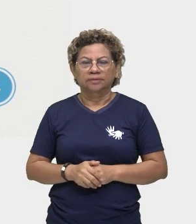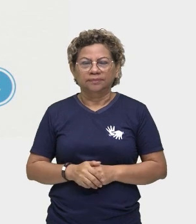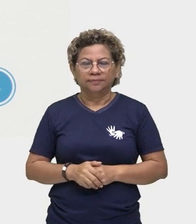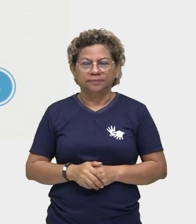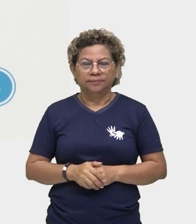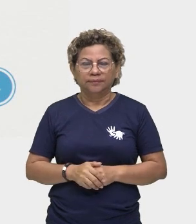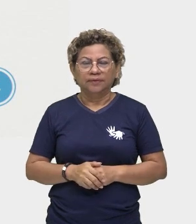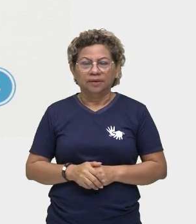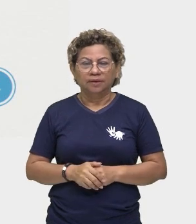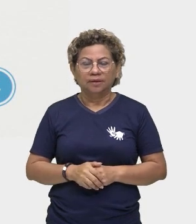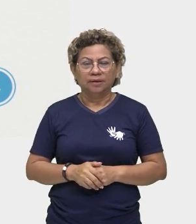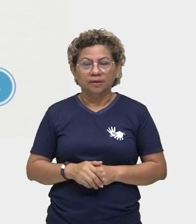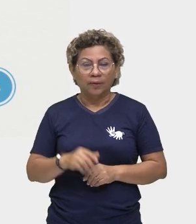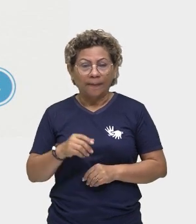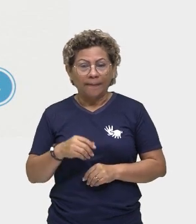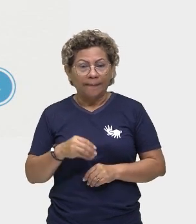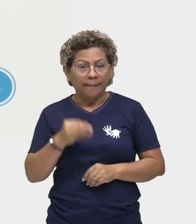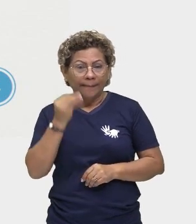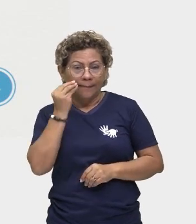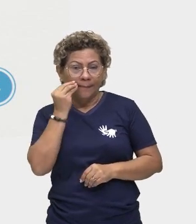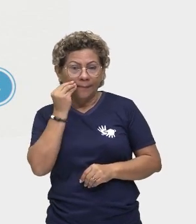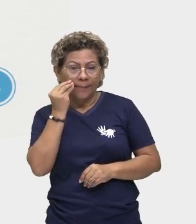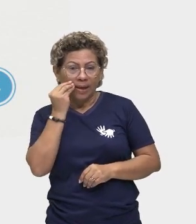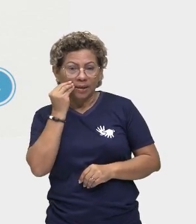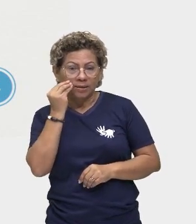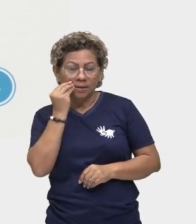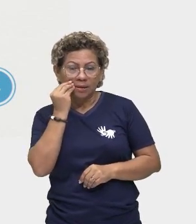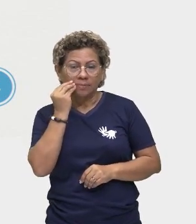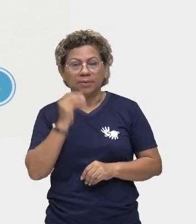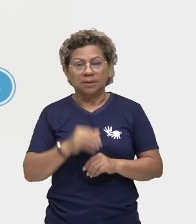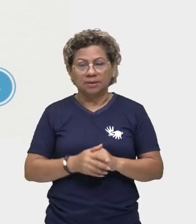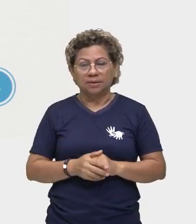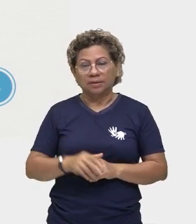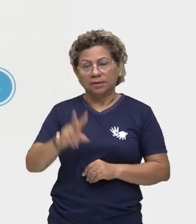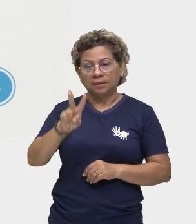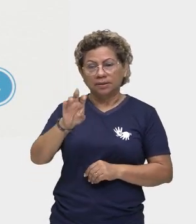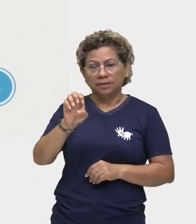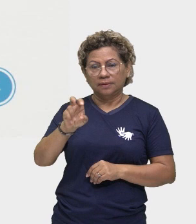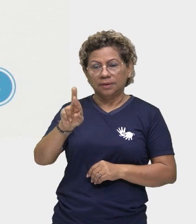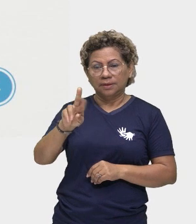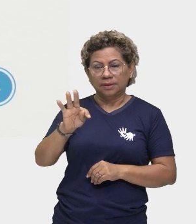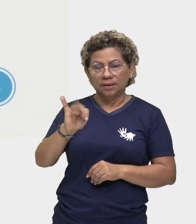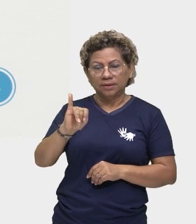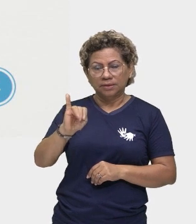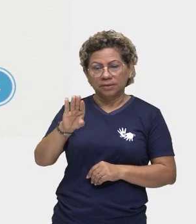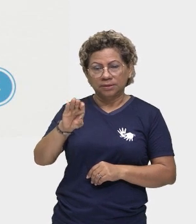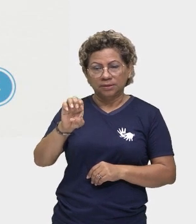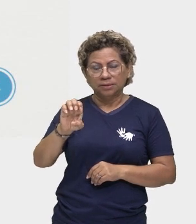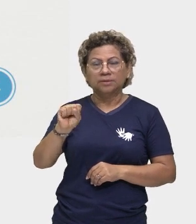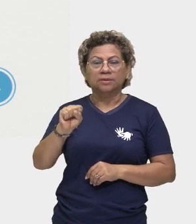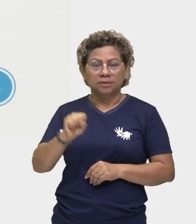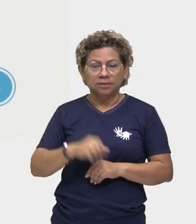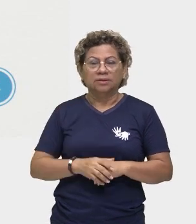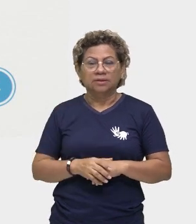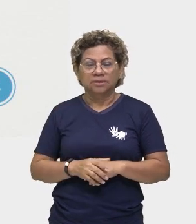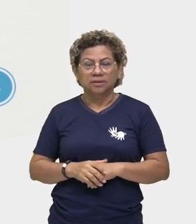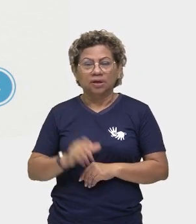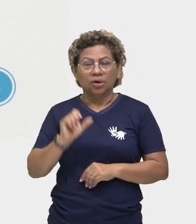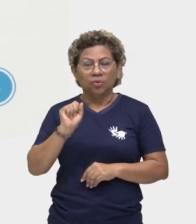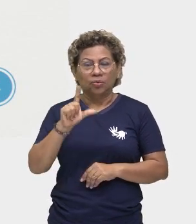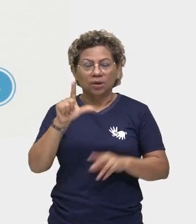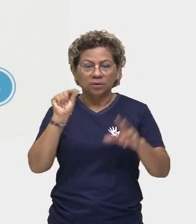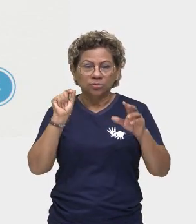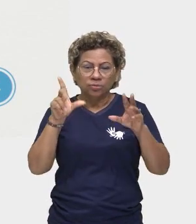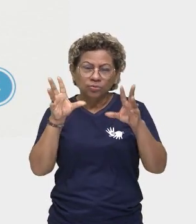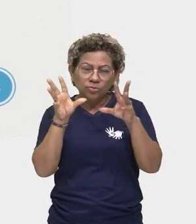são os vértices? Os vértices são essas partes aqui que estão representadas por letras maiúsculas, nesse azul mais escuro. Aqui, então, temos o